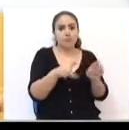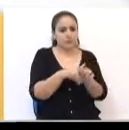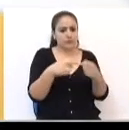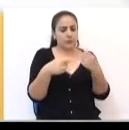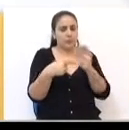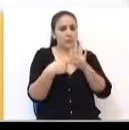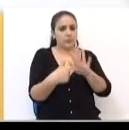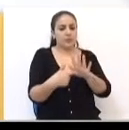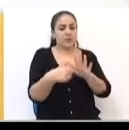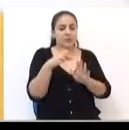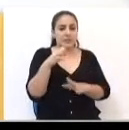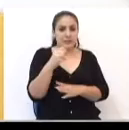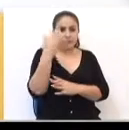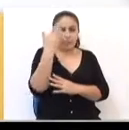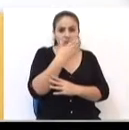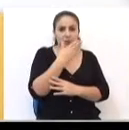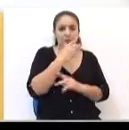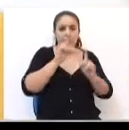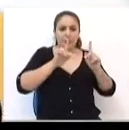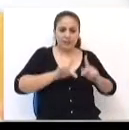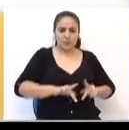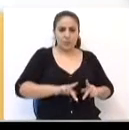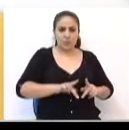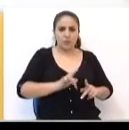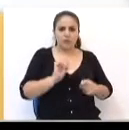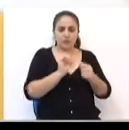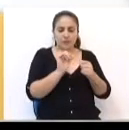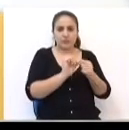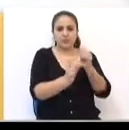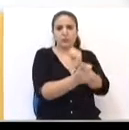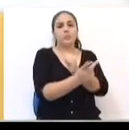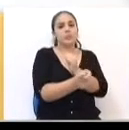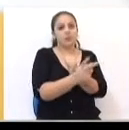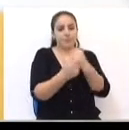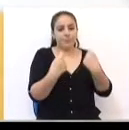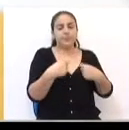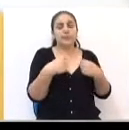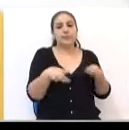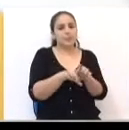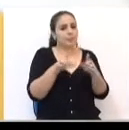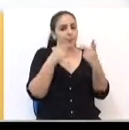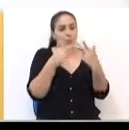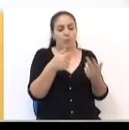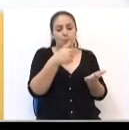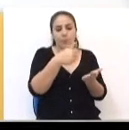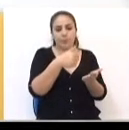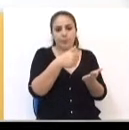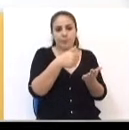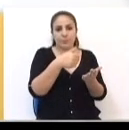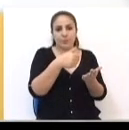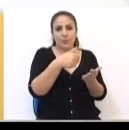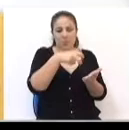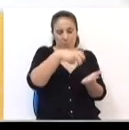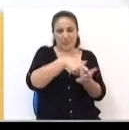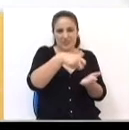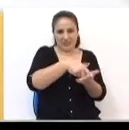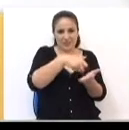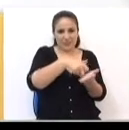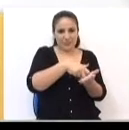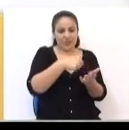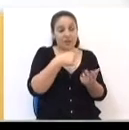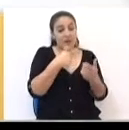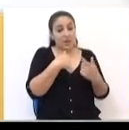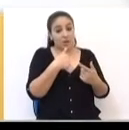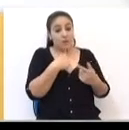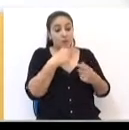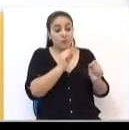se existirem comprovações de que candidatos cometeram atos de corrupção, devem também serem punidos. Então, eu acho que o PSDB, nesse momento,